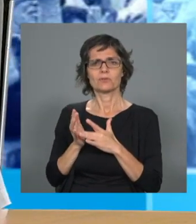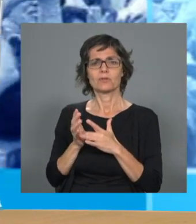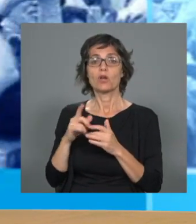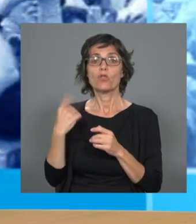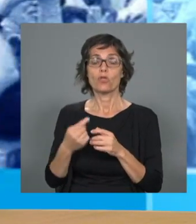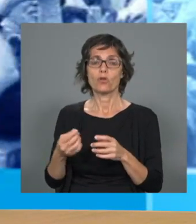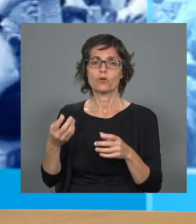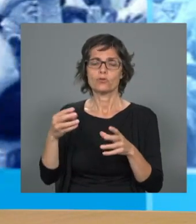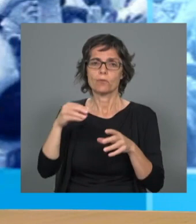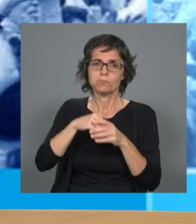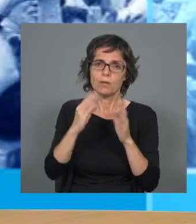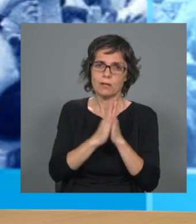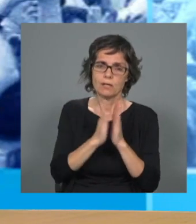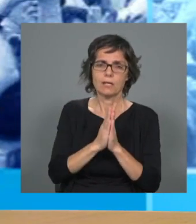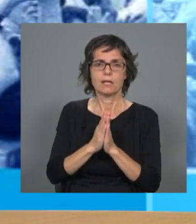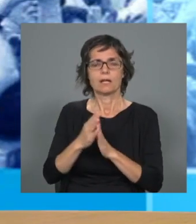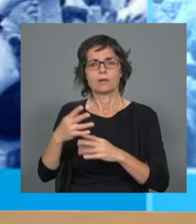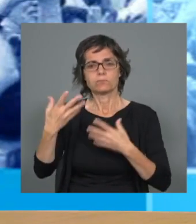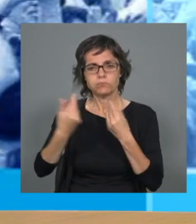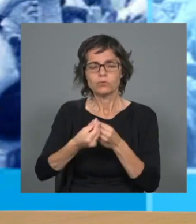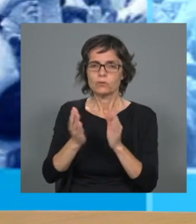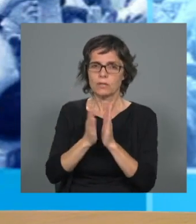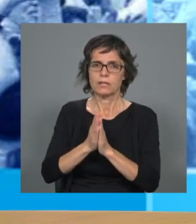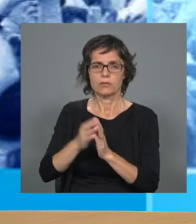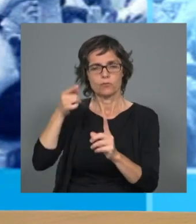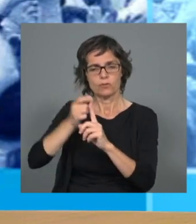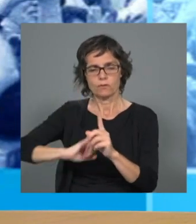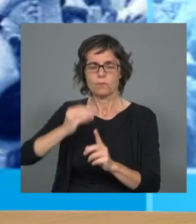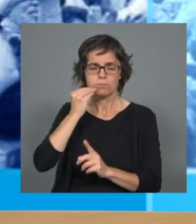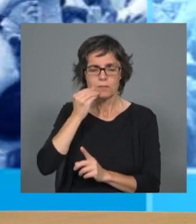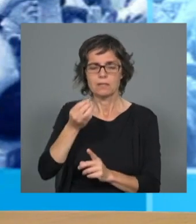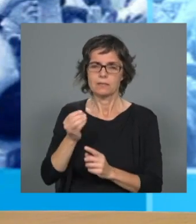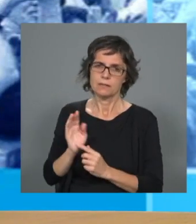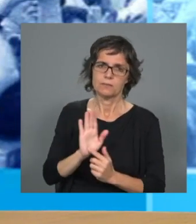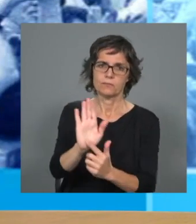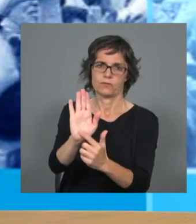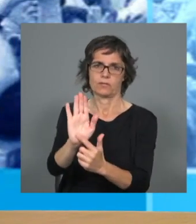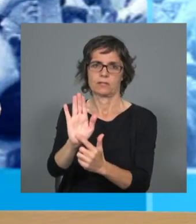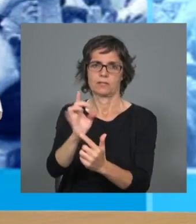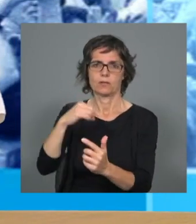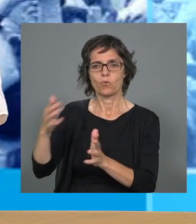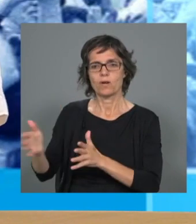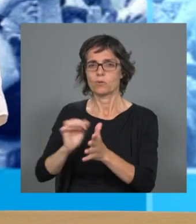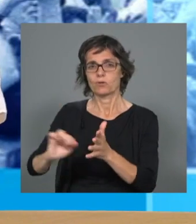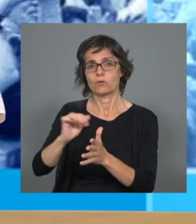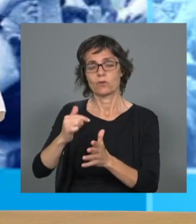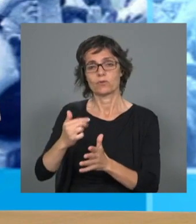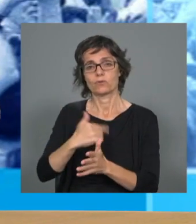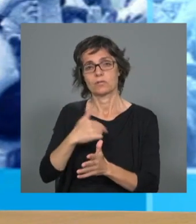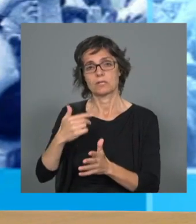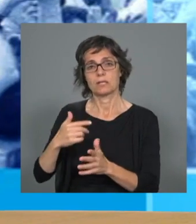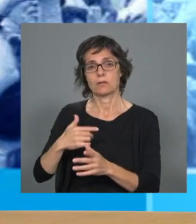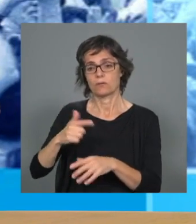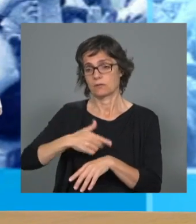e para a Igreja com a Igreja. Portanto, este era o nosso objetivo, era mostrar assim esta realidade dos cristãos do século XXI e de que